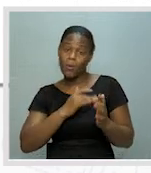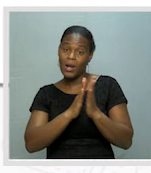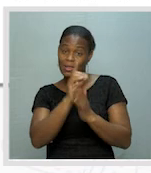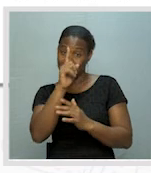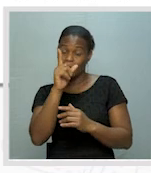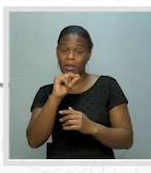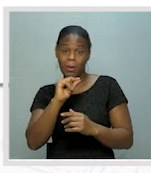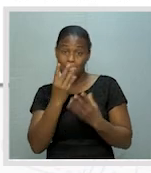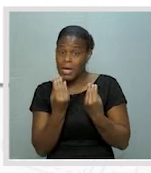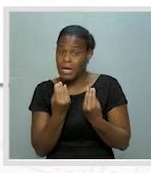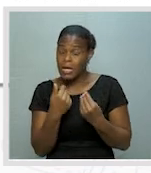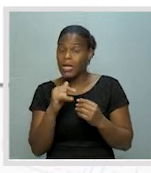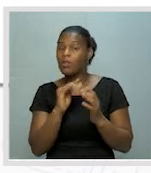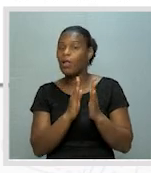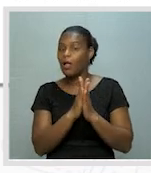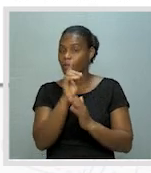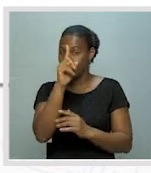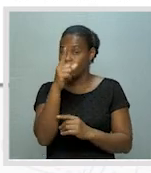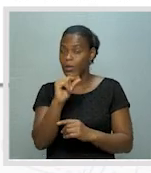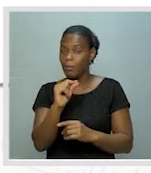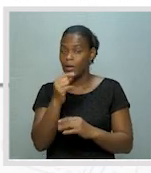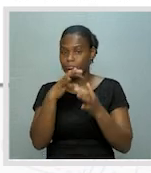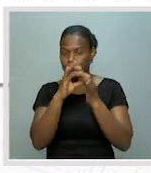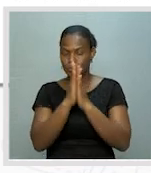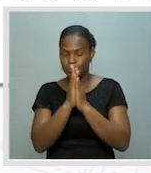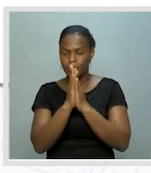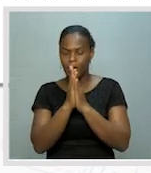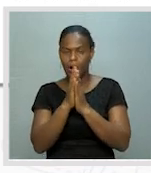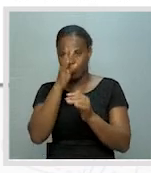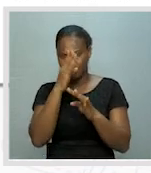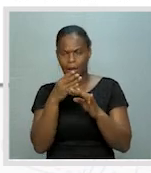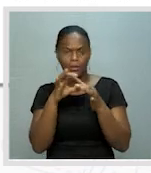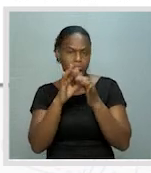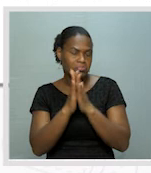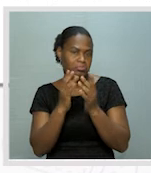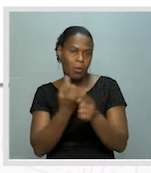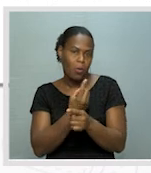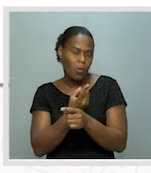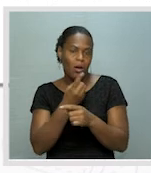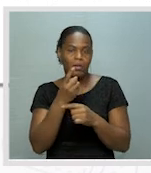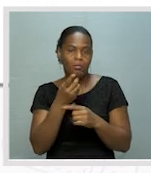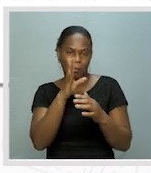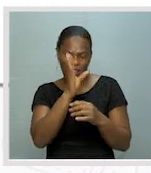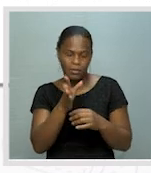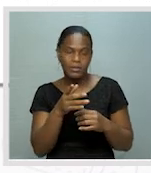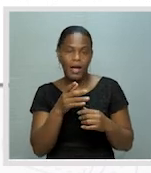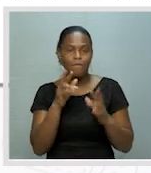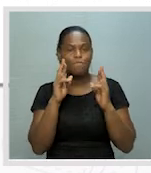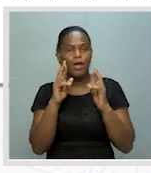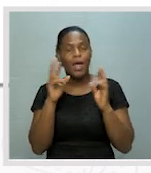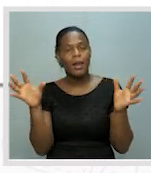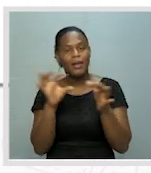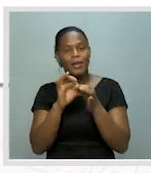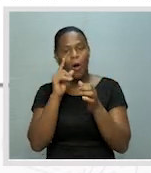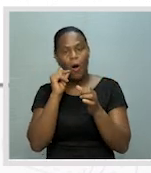a Deus e temor a Deus também, o culto e rituais sagrados. A fé é o elemento que liga